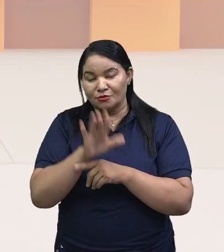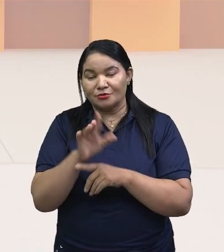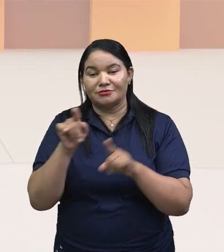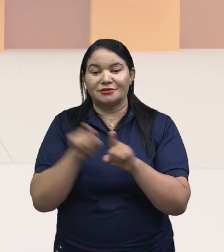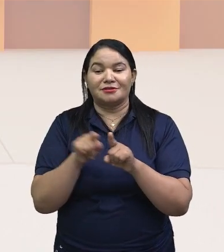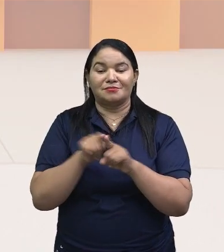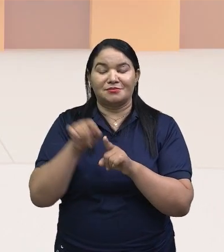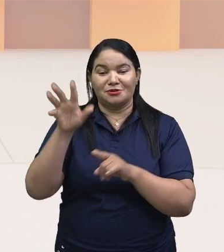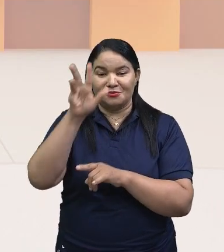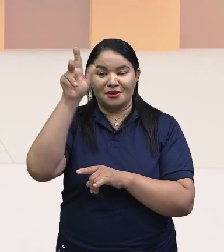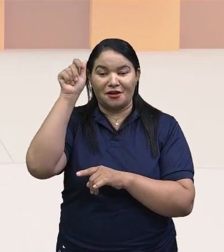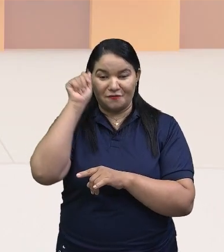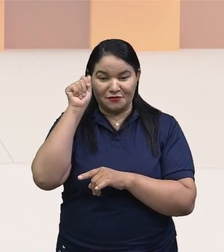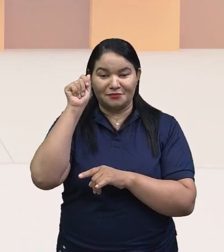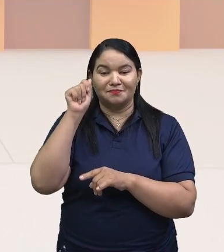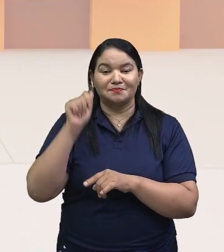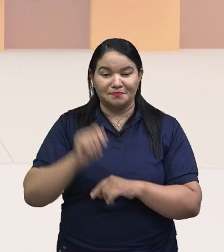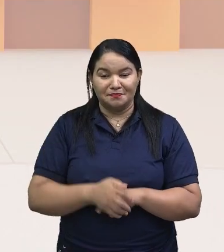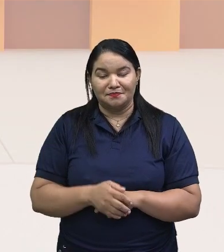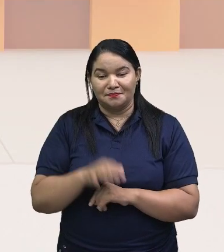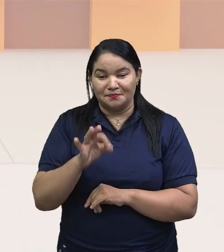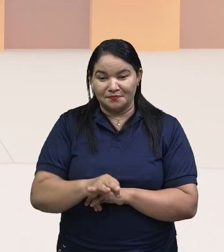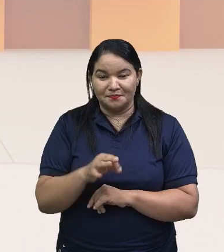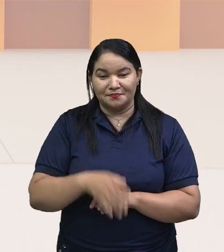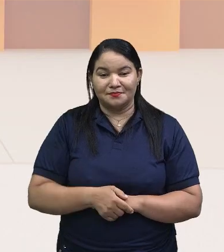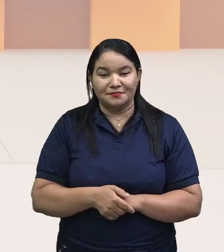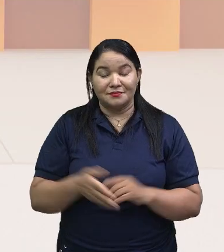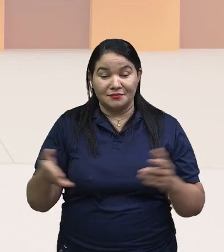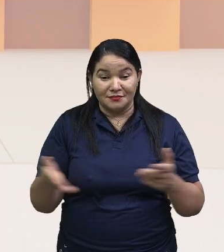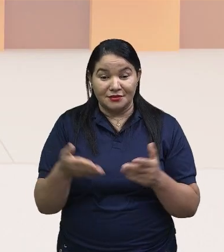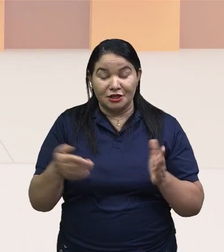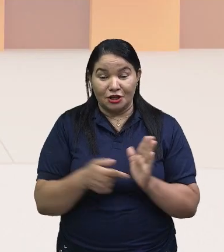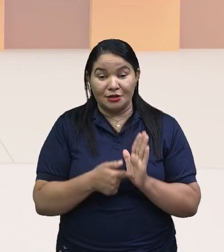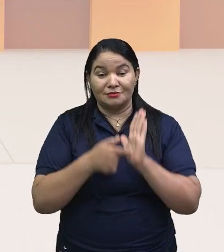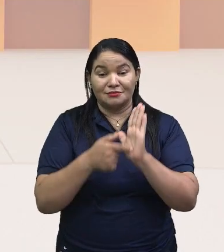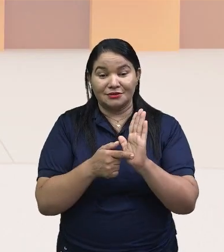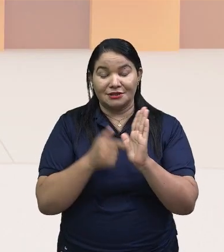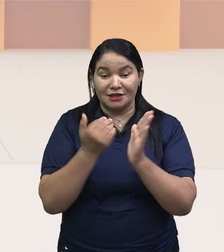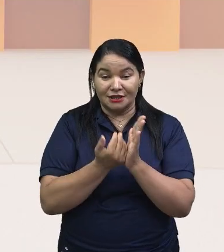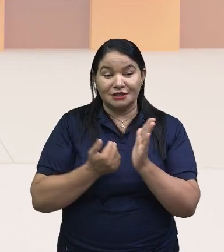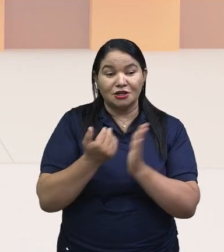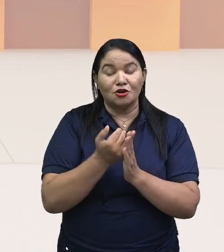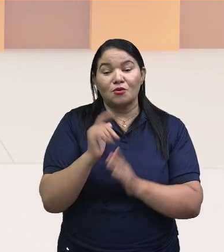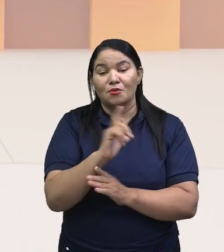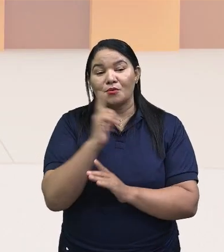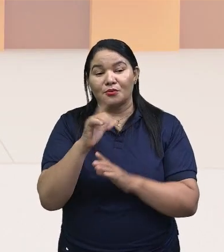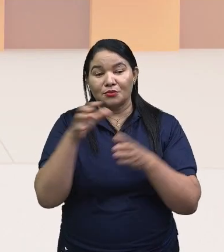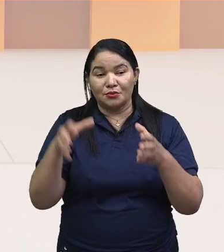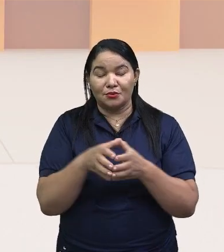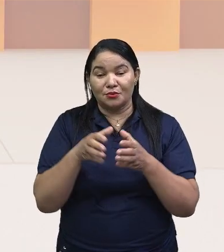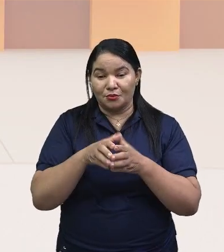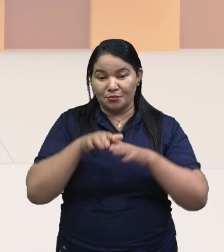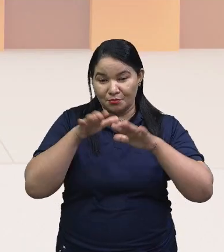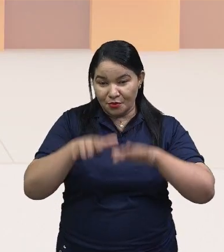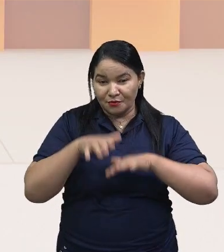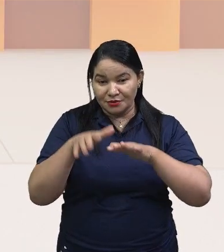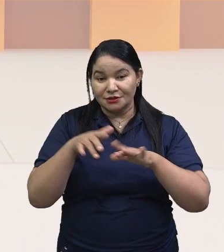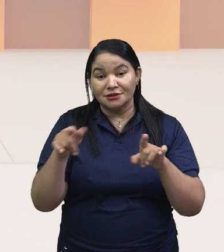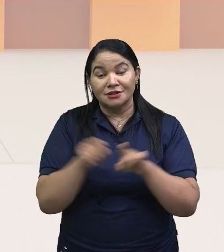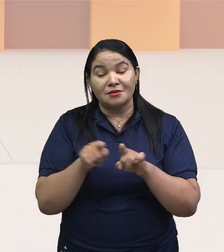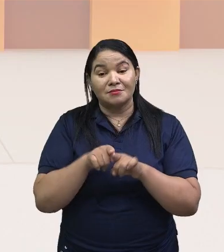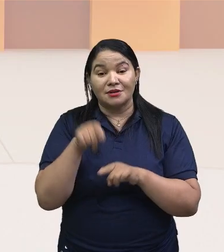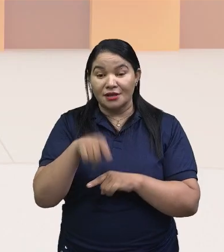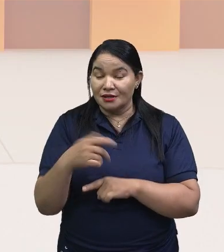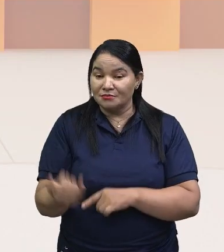africanos, certo? E aí a gente passa a abordar agora Um outro movimento que está também